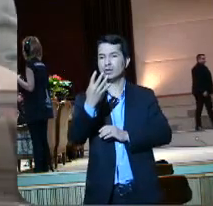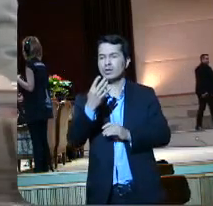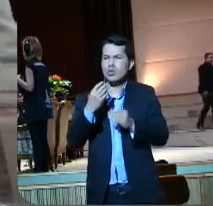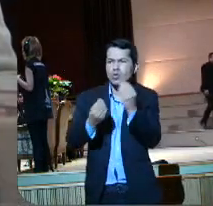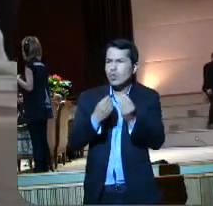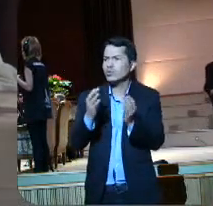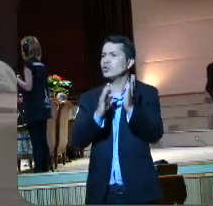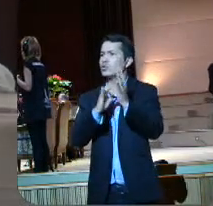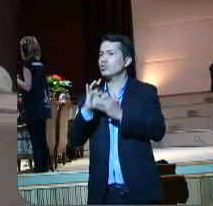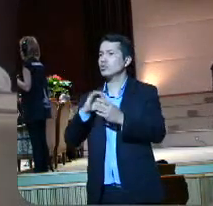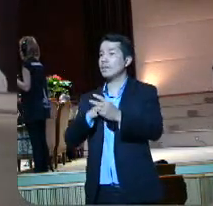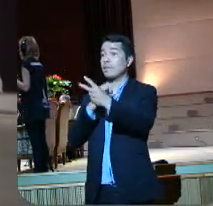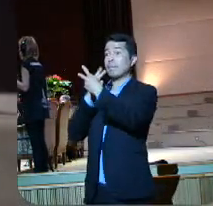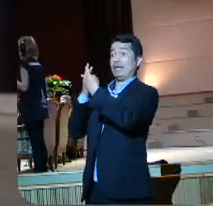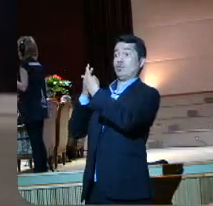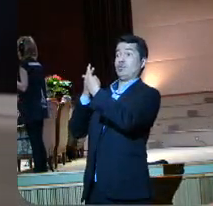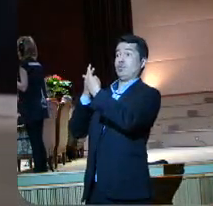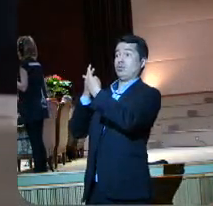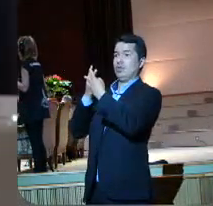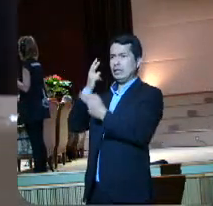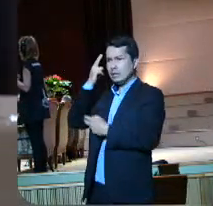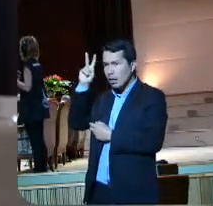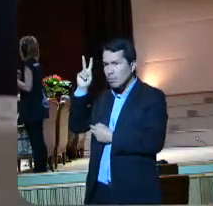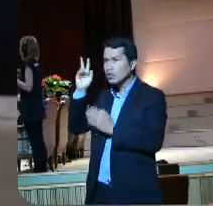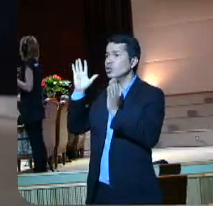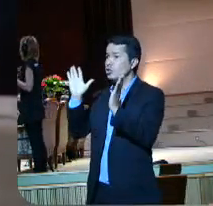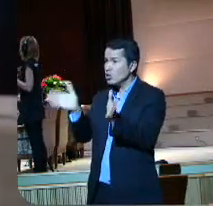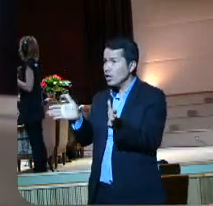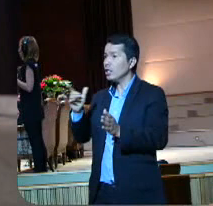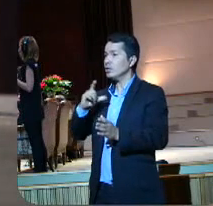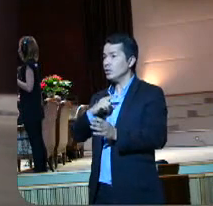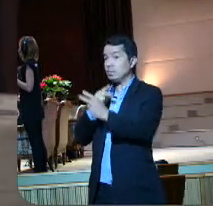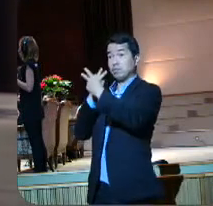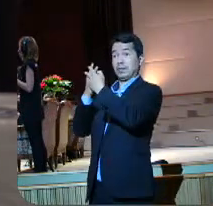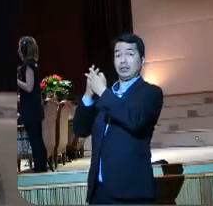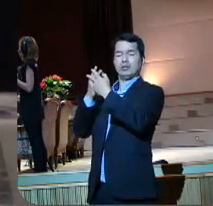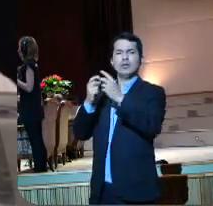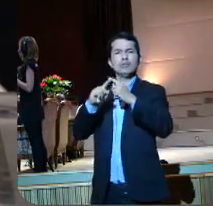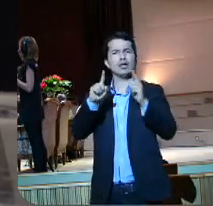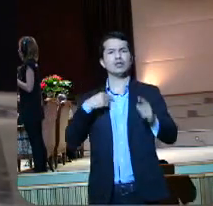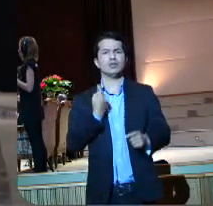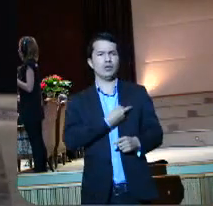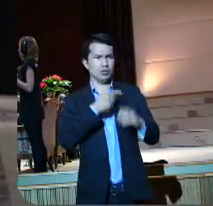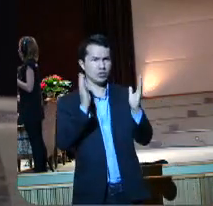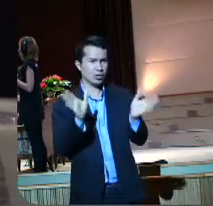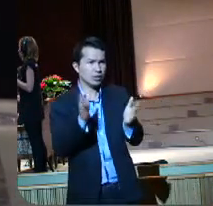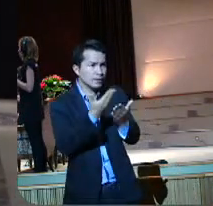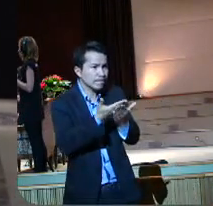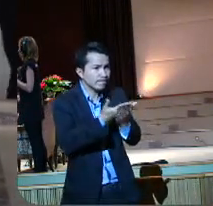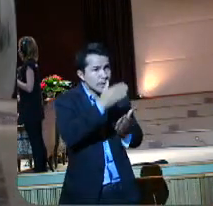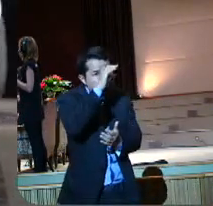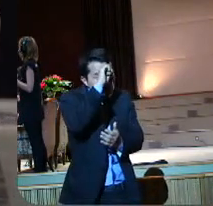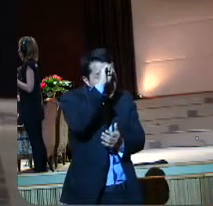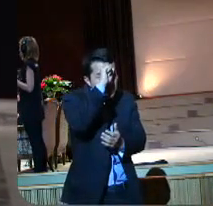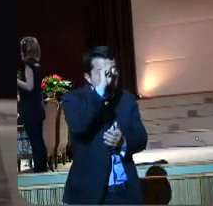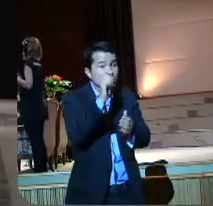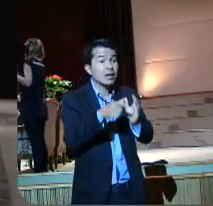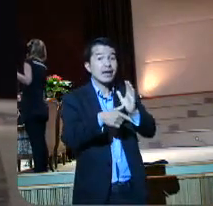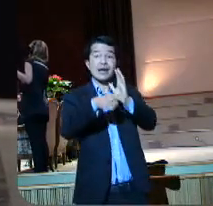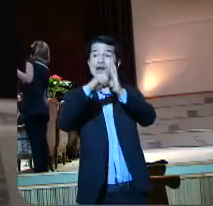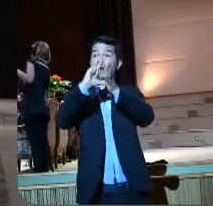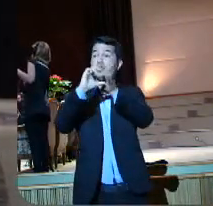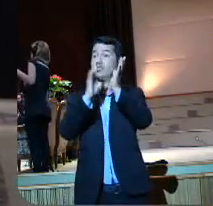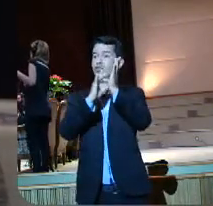prisão. E a gente aprendeu que nesses momentos que antecederam a prisão, Jesus fez algumas